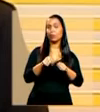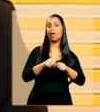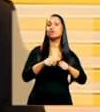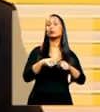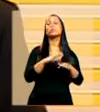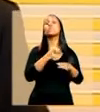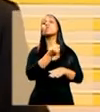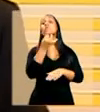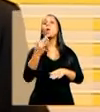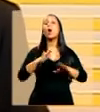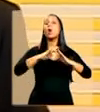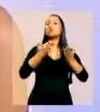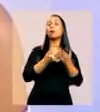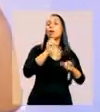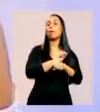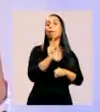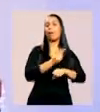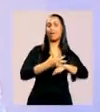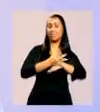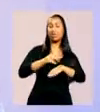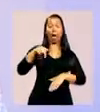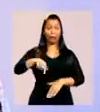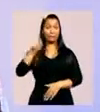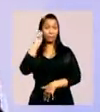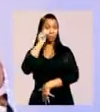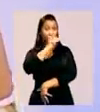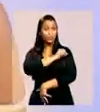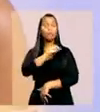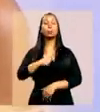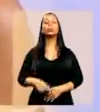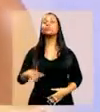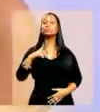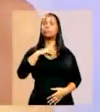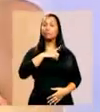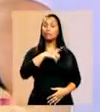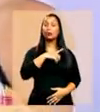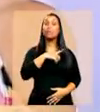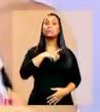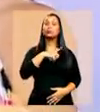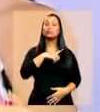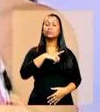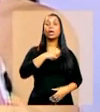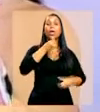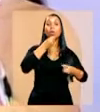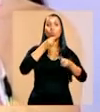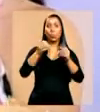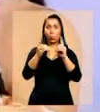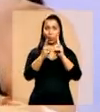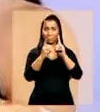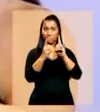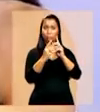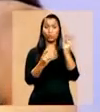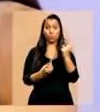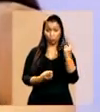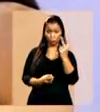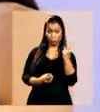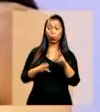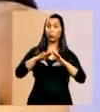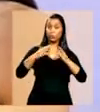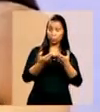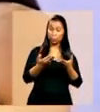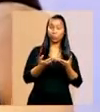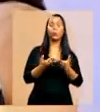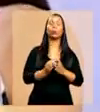essa que não para nas férias? Aqui em São José do Rio Preto, nós temos o atendimento por duas